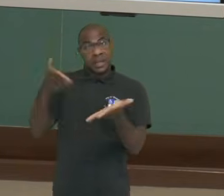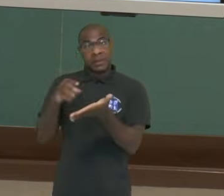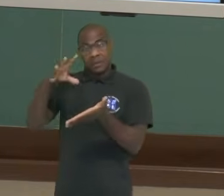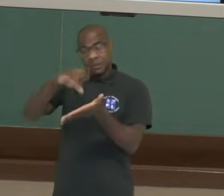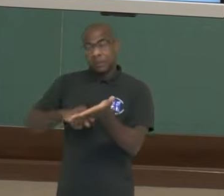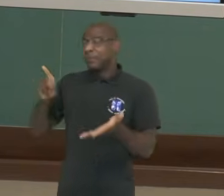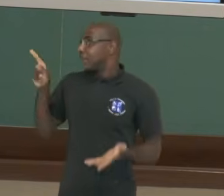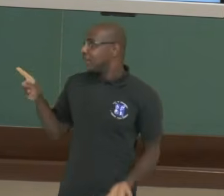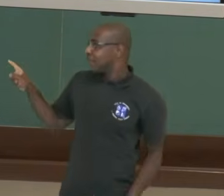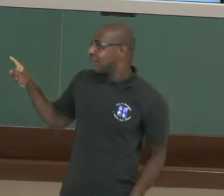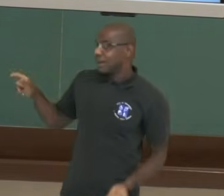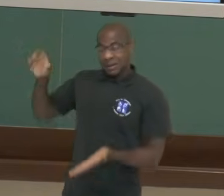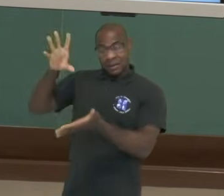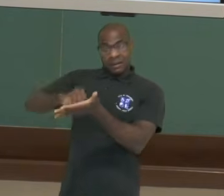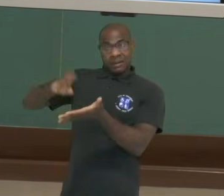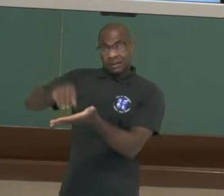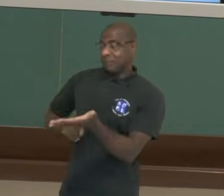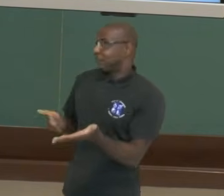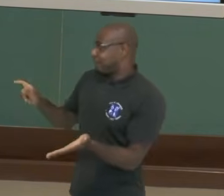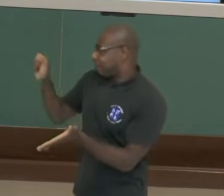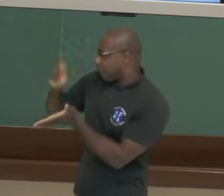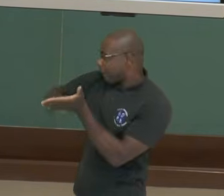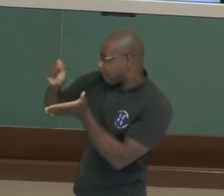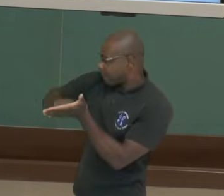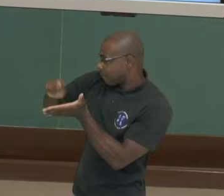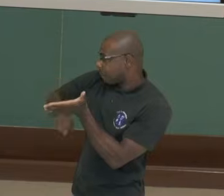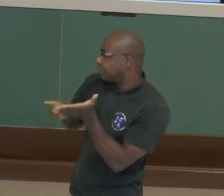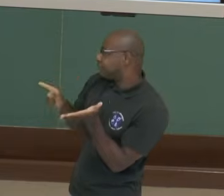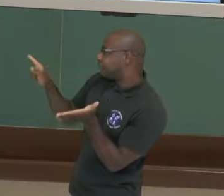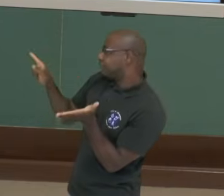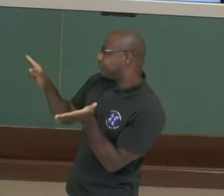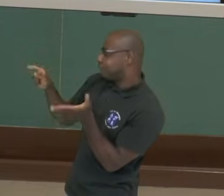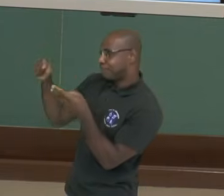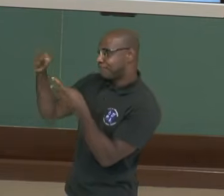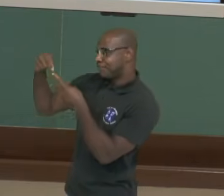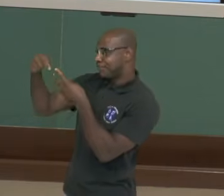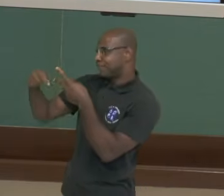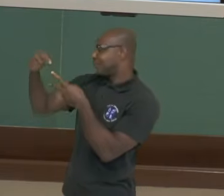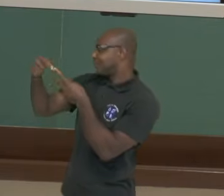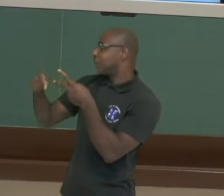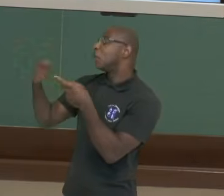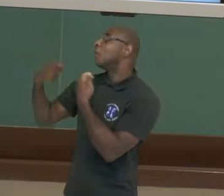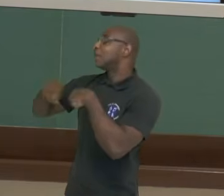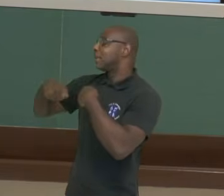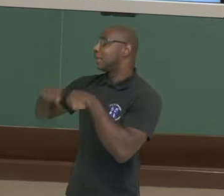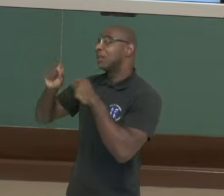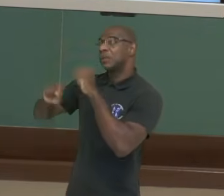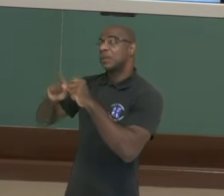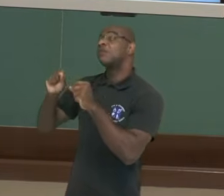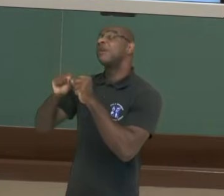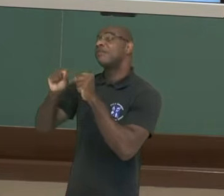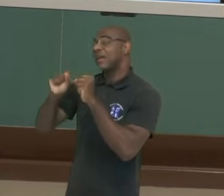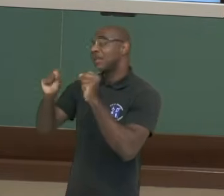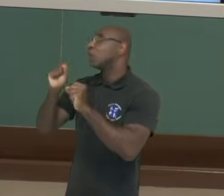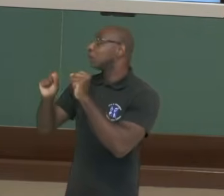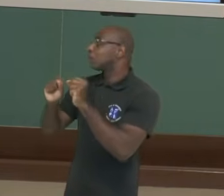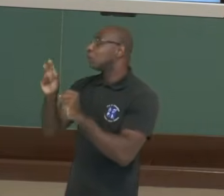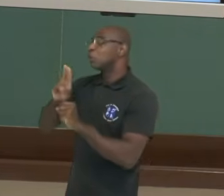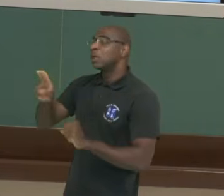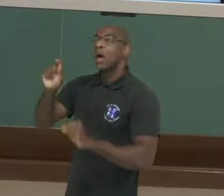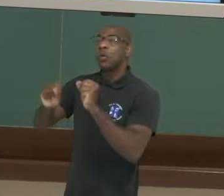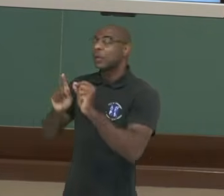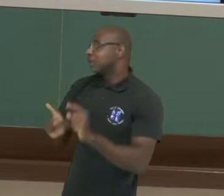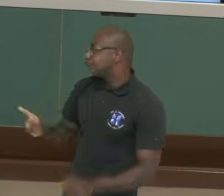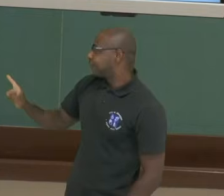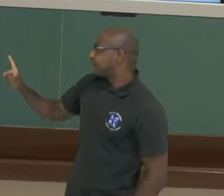ficou ansioso, né? Tá, vou dar um tempinho para você anotar aqui, tá? O que nós vamos fazer, o que vamos utilizar e qual